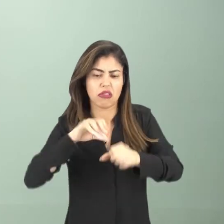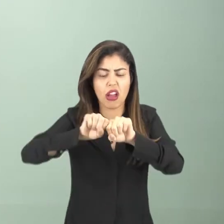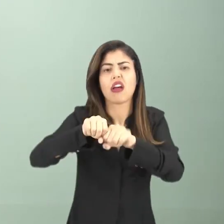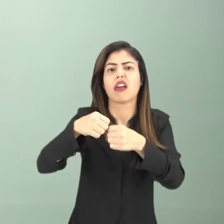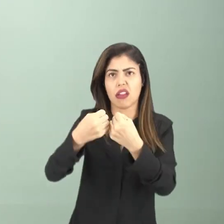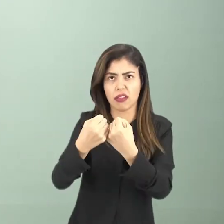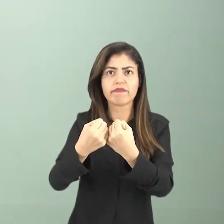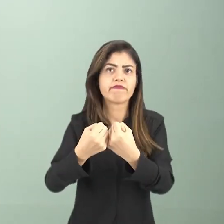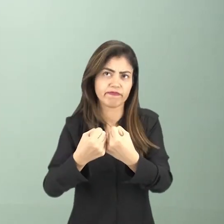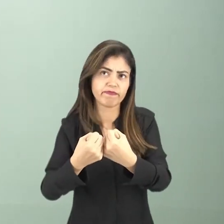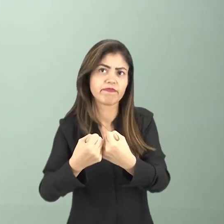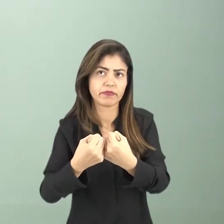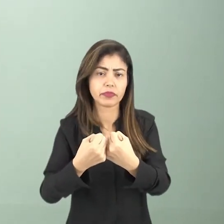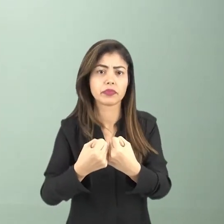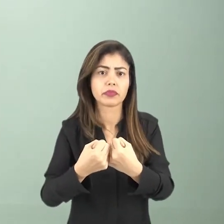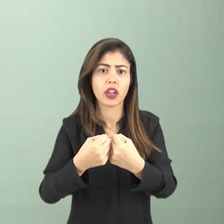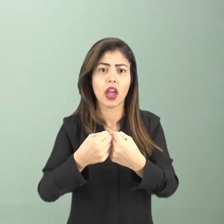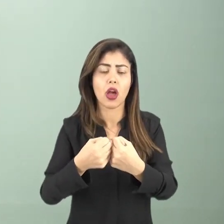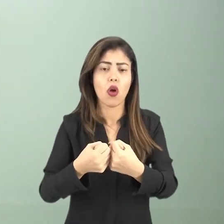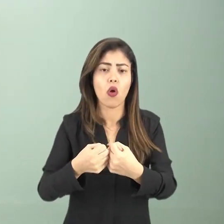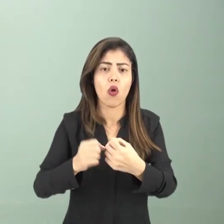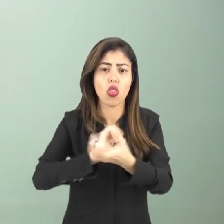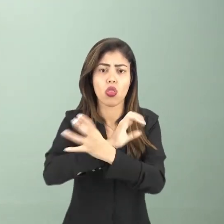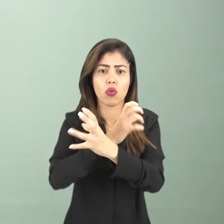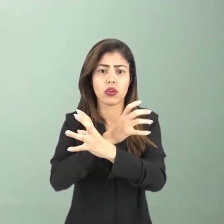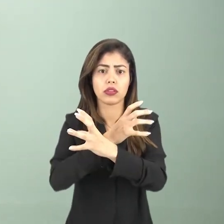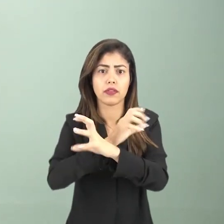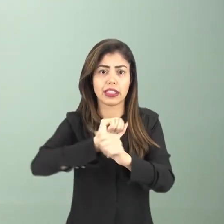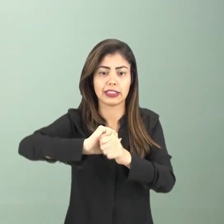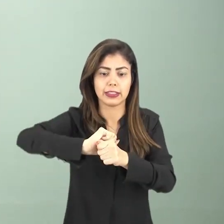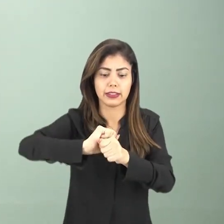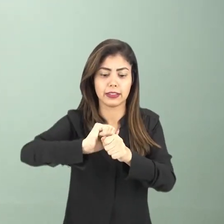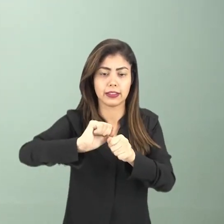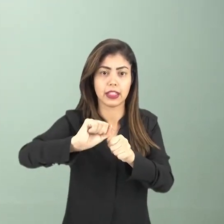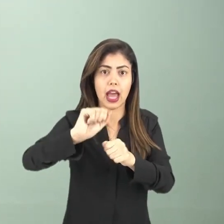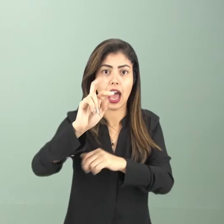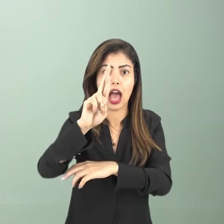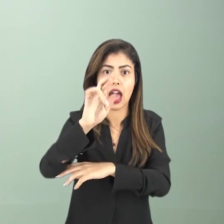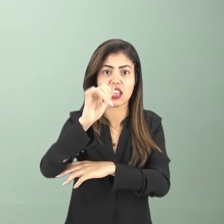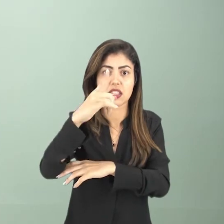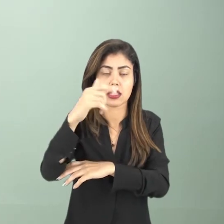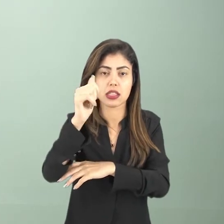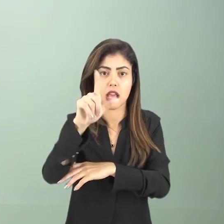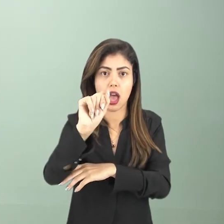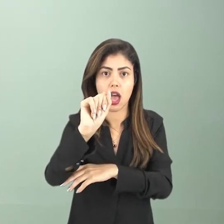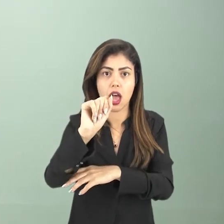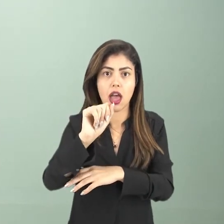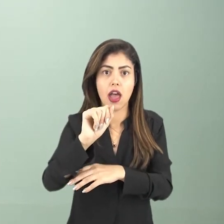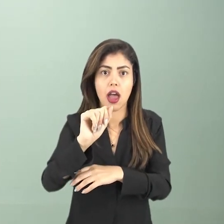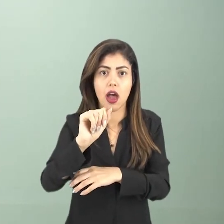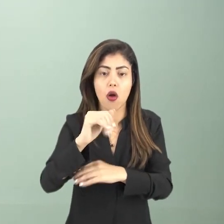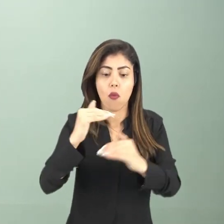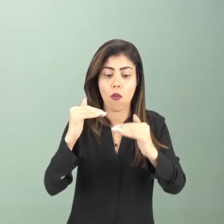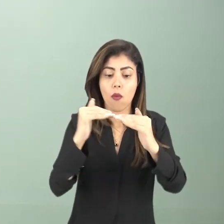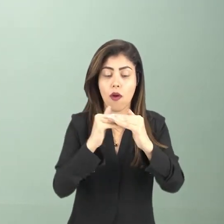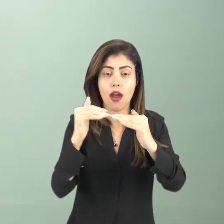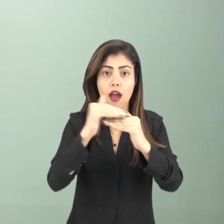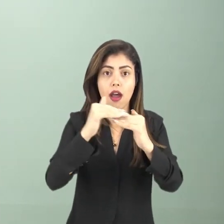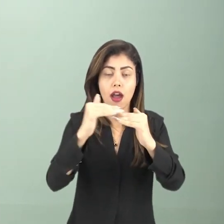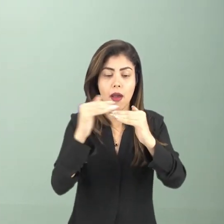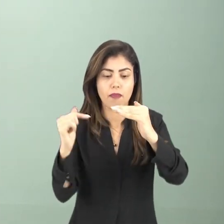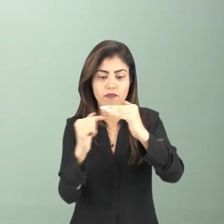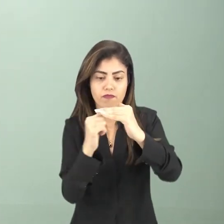né, quando você leva uma torção nesse osso, ele vai rasgar o que a gente chama de periósteo, que é uma camada formada de